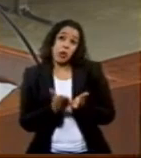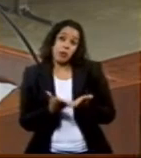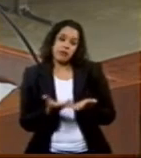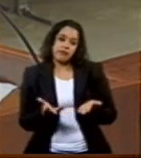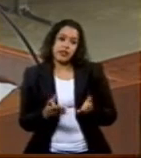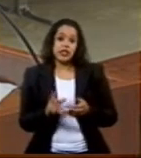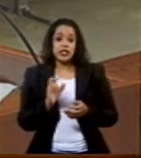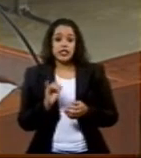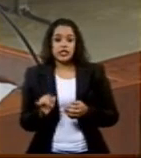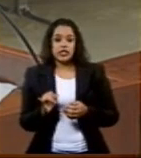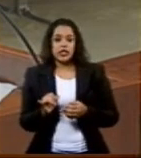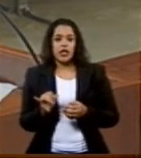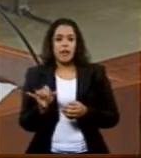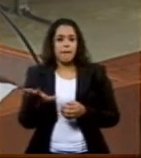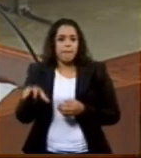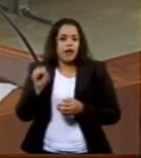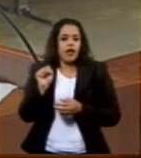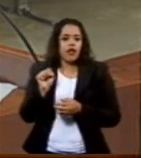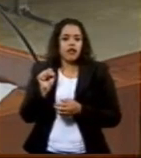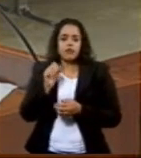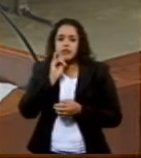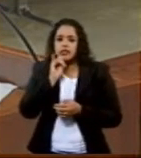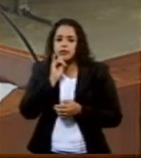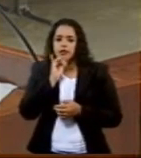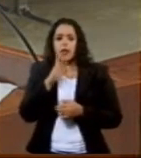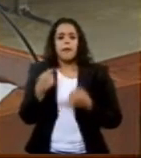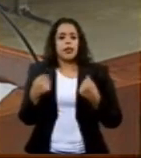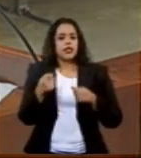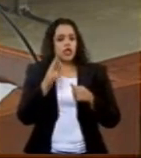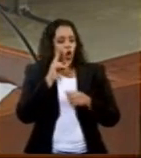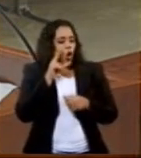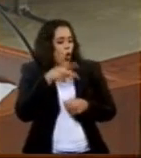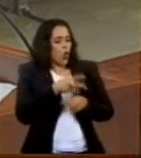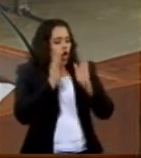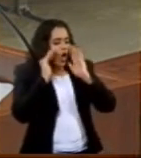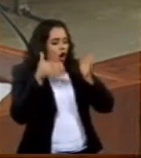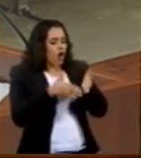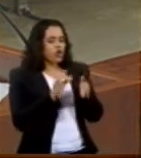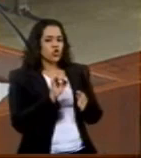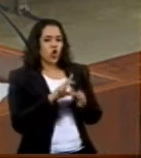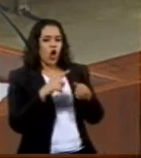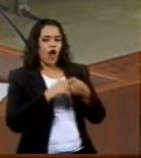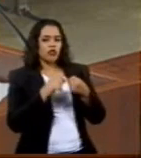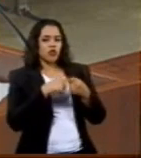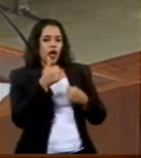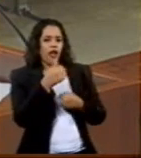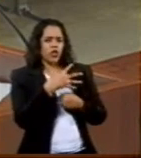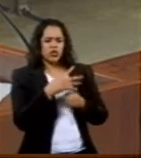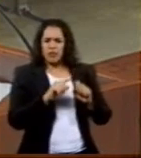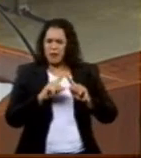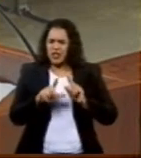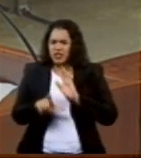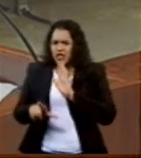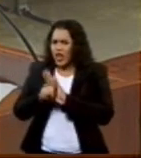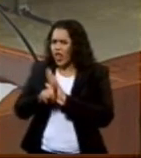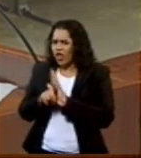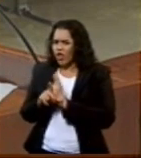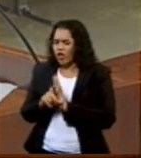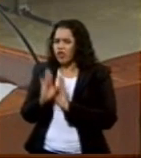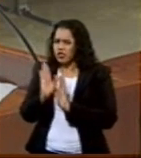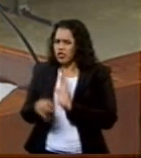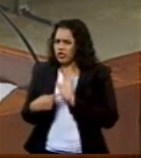se apega ao recorrente no sentido que tem que se olhar apenas para o artigo 14. Mas a própria lei nos